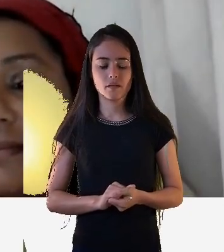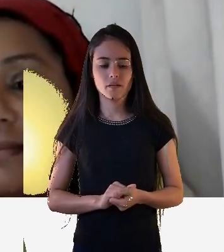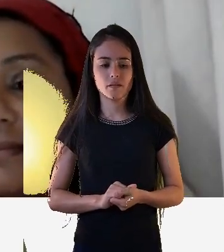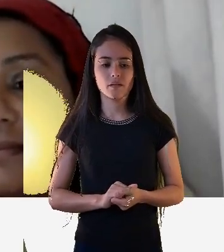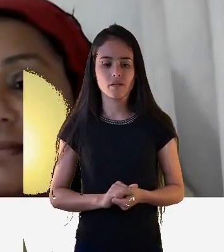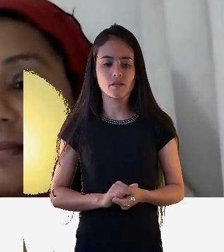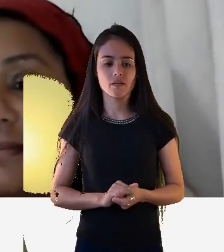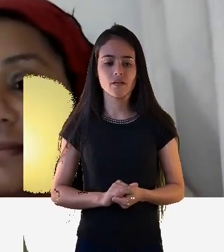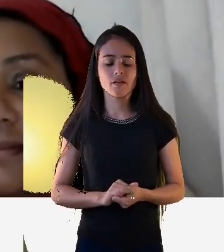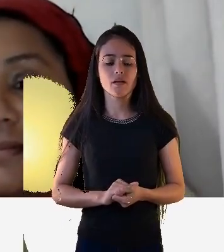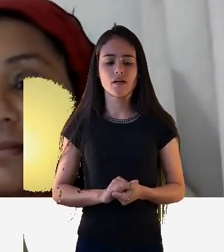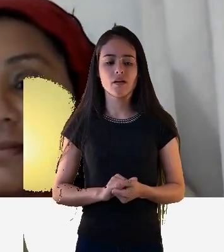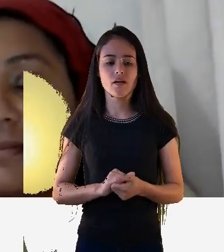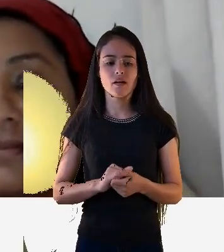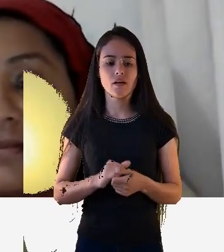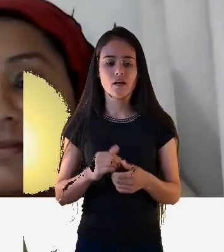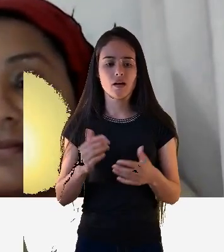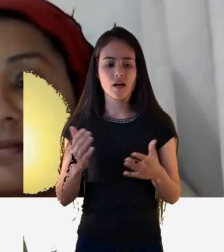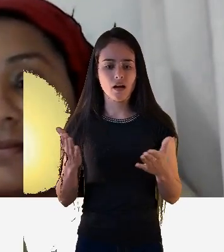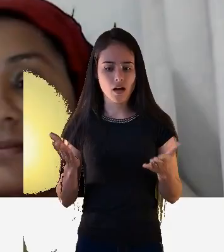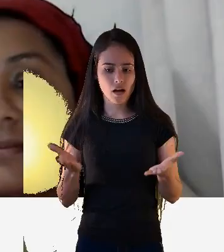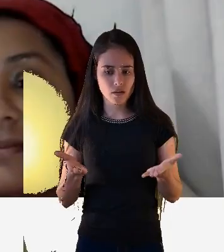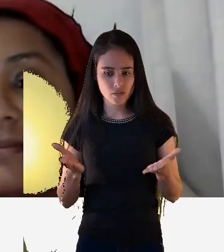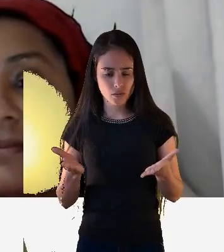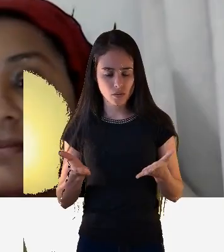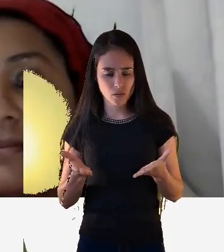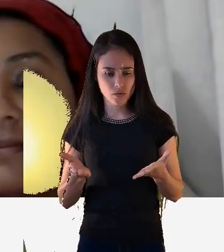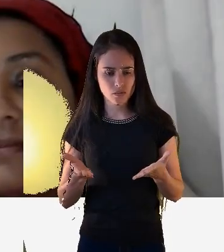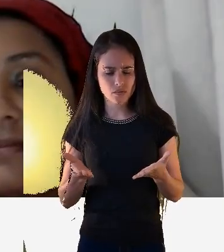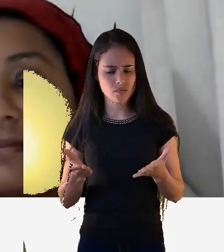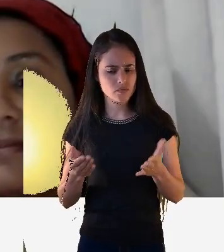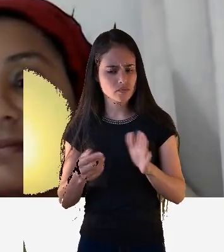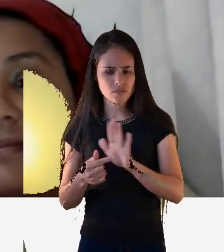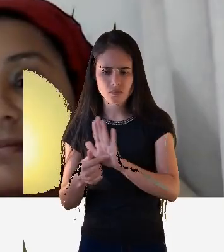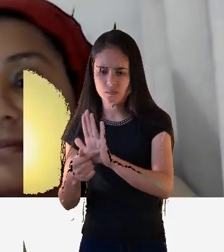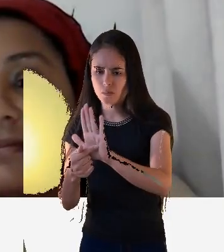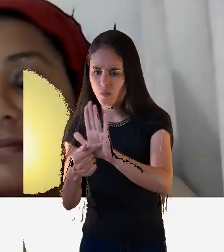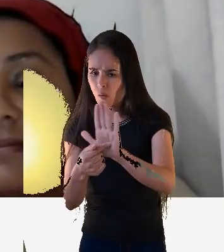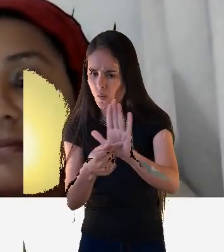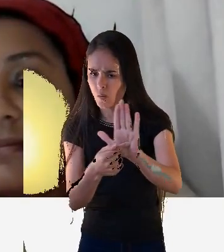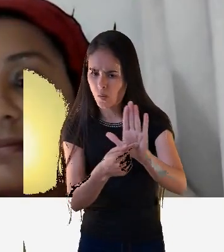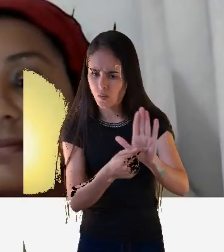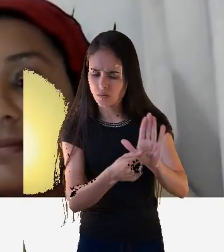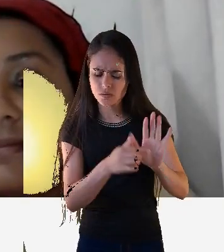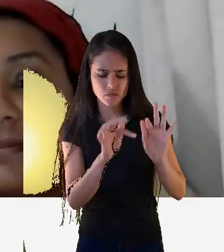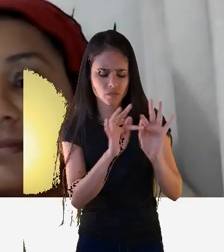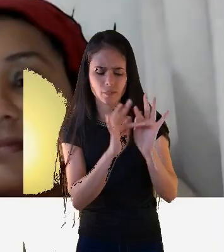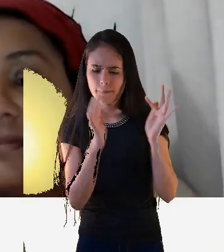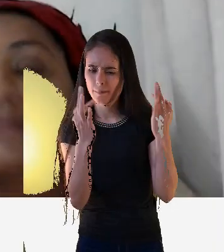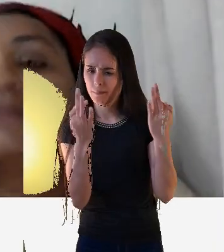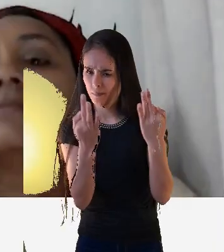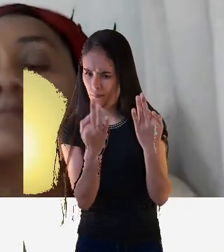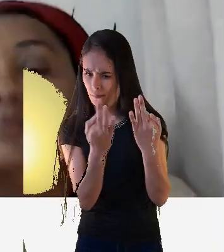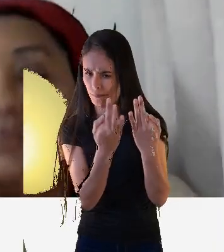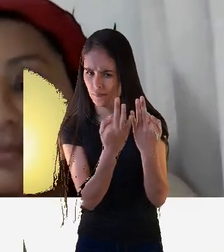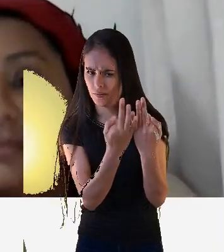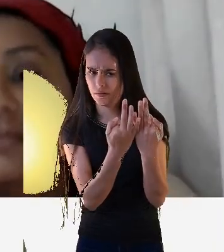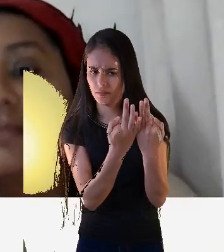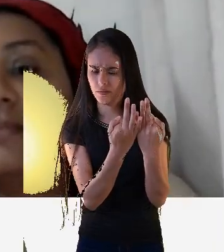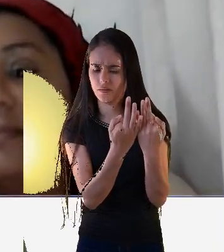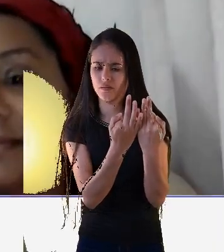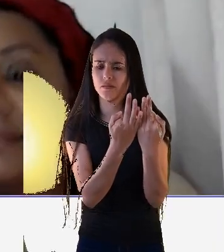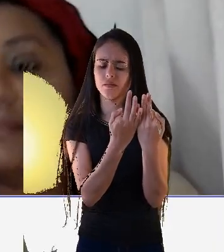traz a história da sua família. Quer dizer que a luta da negritude é essa luta da ancestralidade, a luta